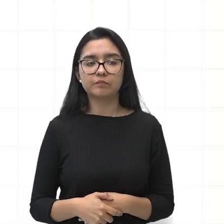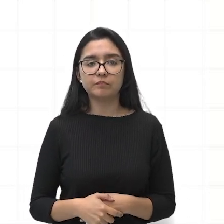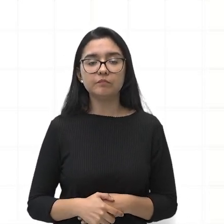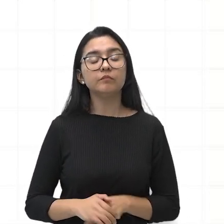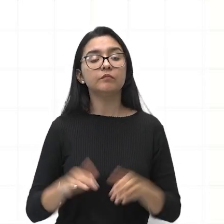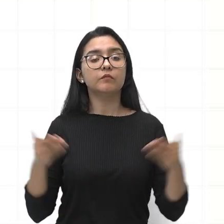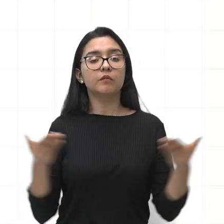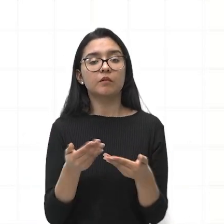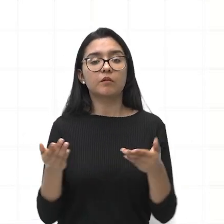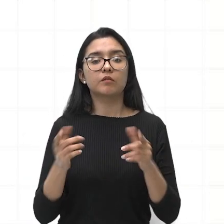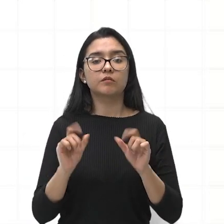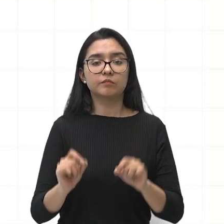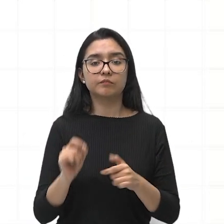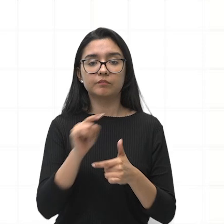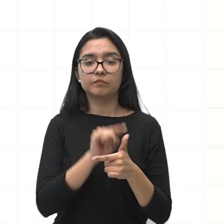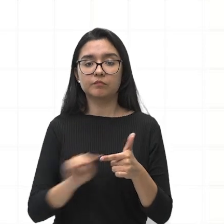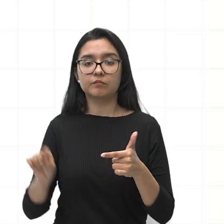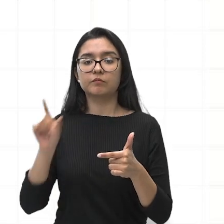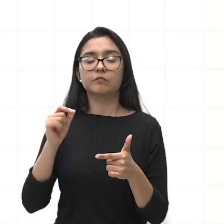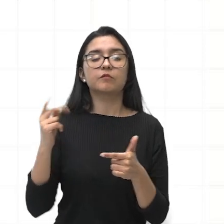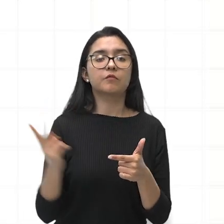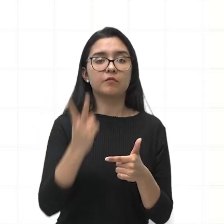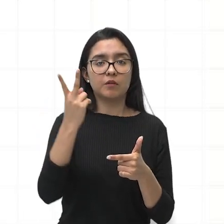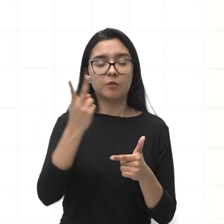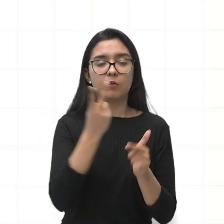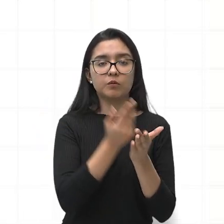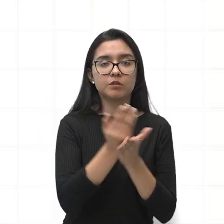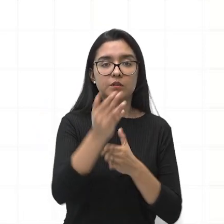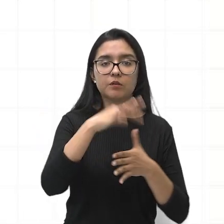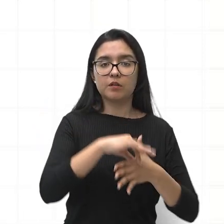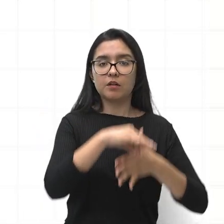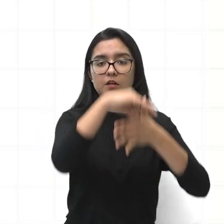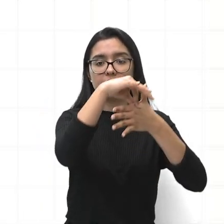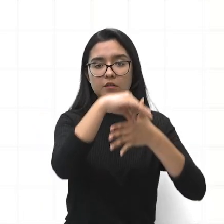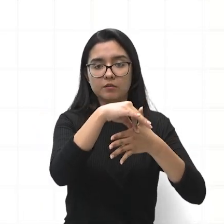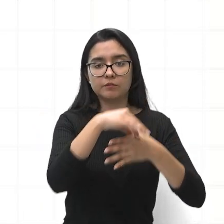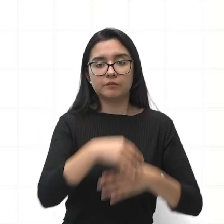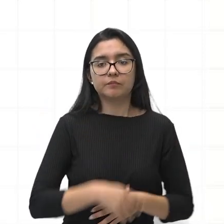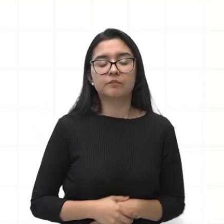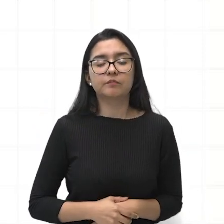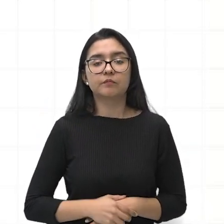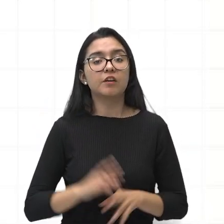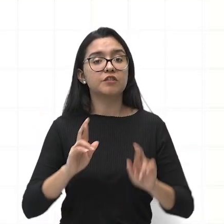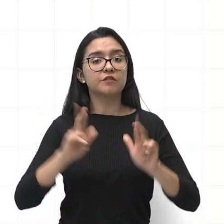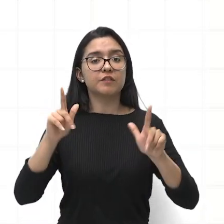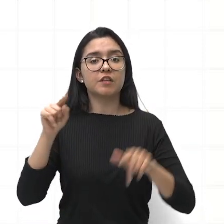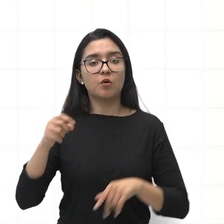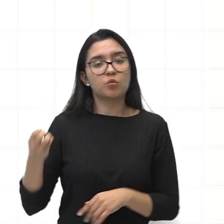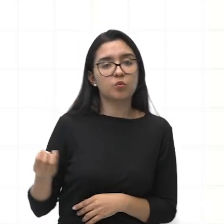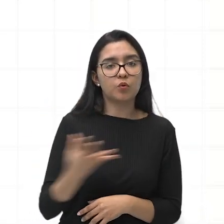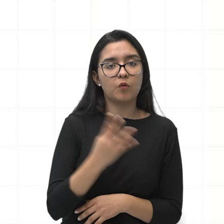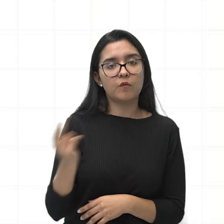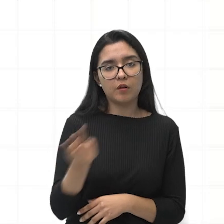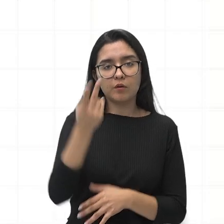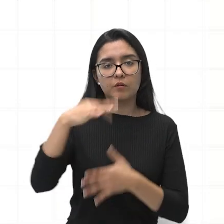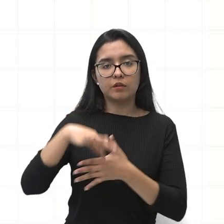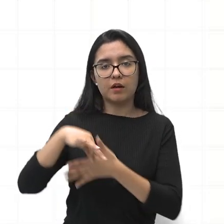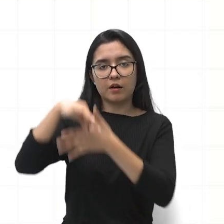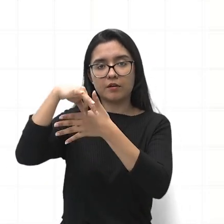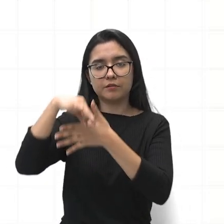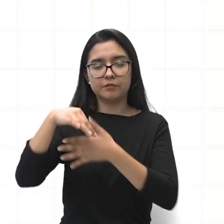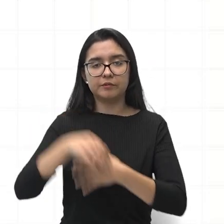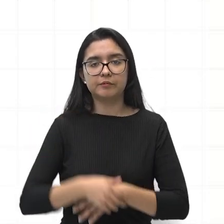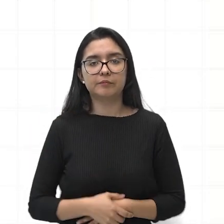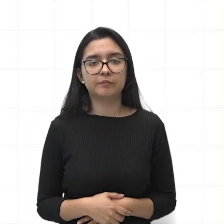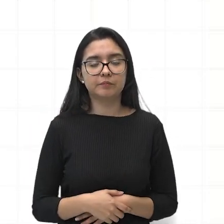vai dividir pelo preço inicial, onde a diferença do preço é o novo preço, inicial, ou seja, o preço inicial,